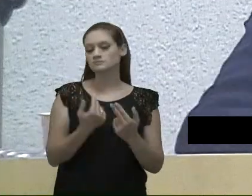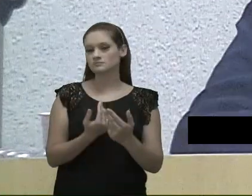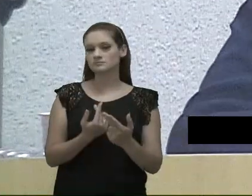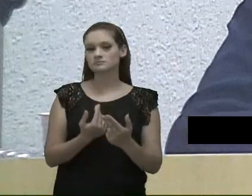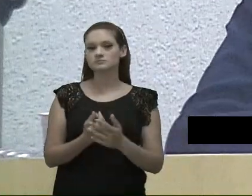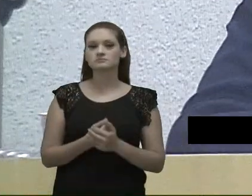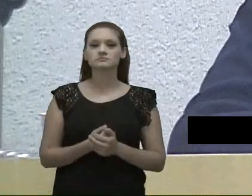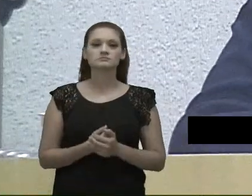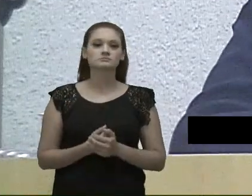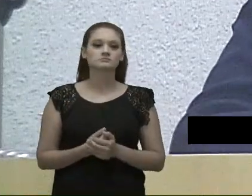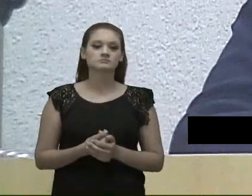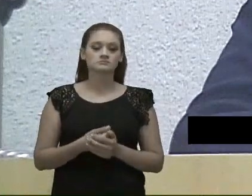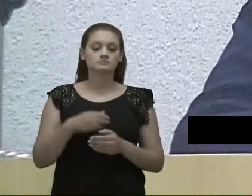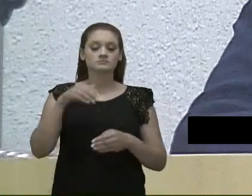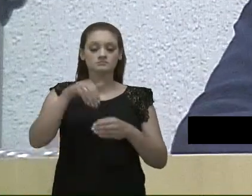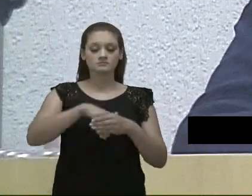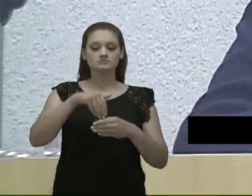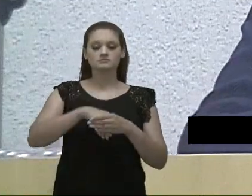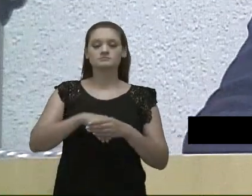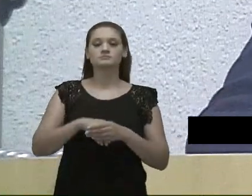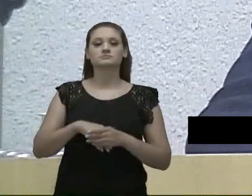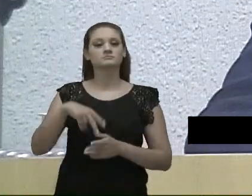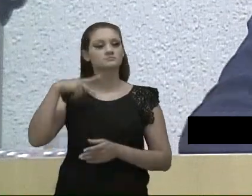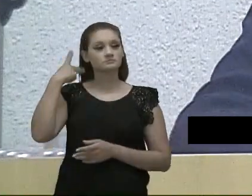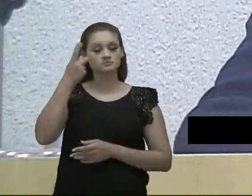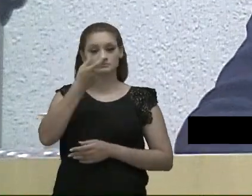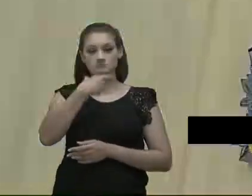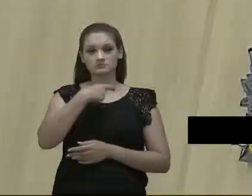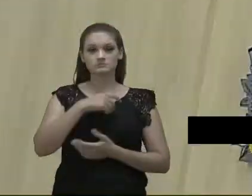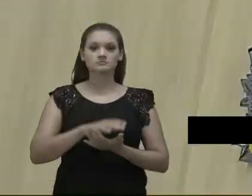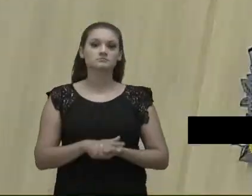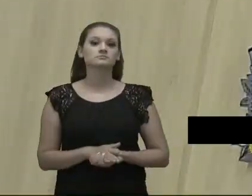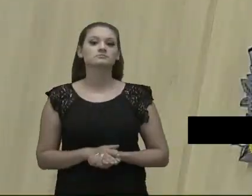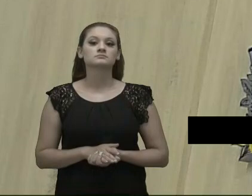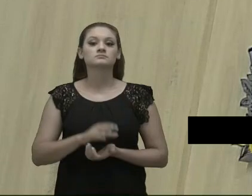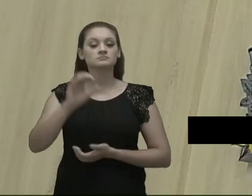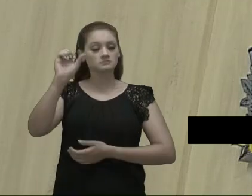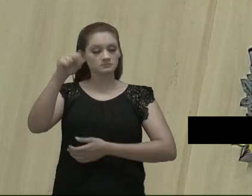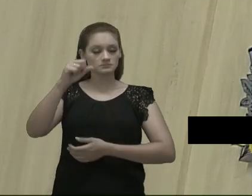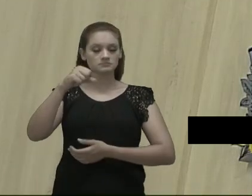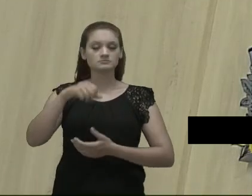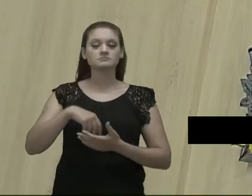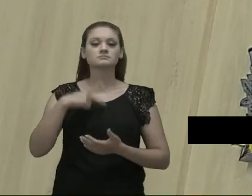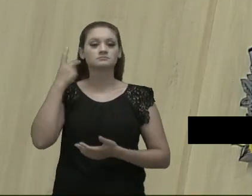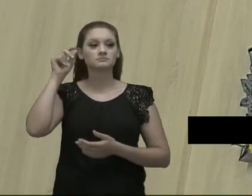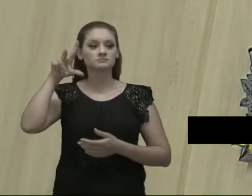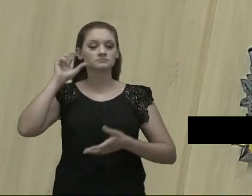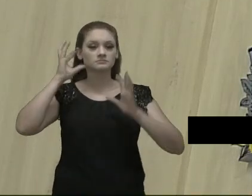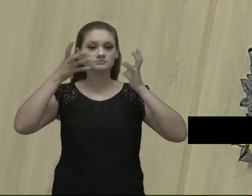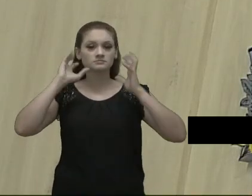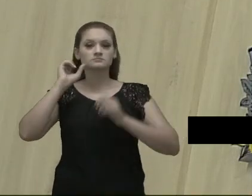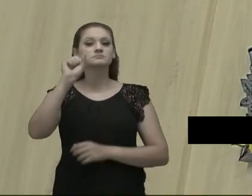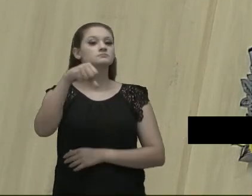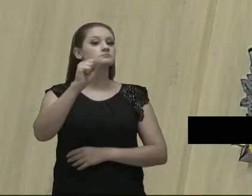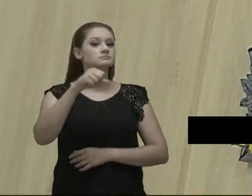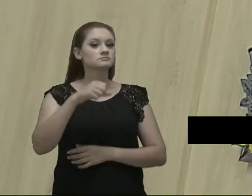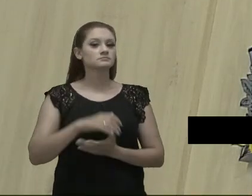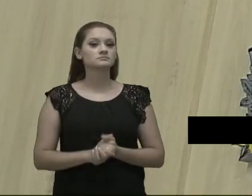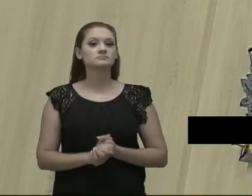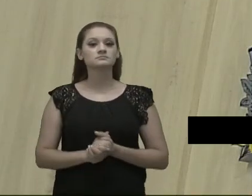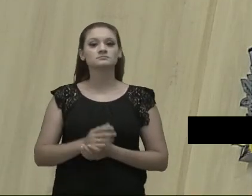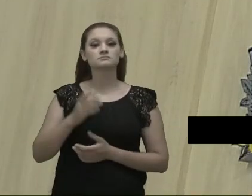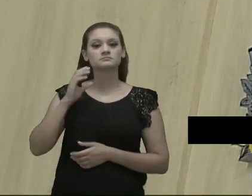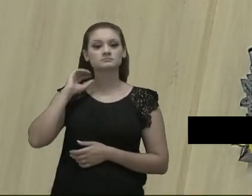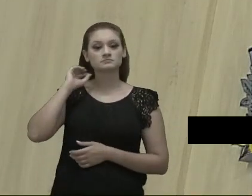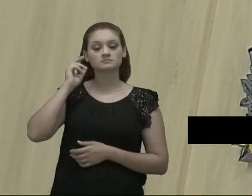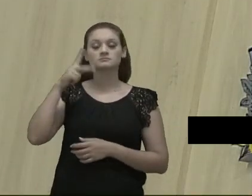Então, como vota vereador Serginho? Sim. Como vota vereadora Vivi? Sim. Como vota